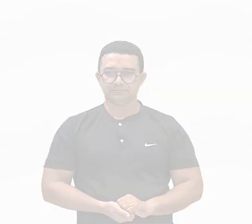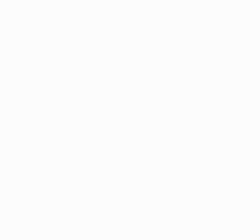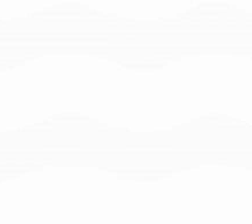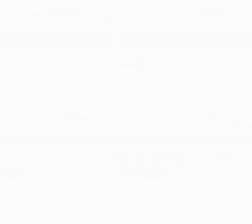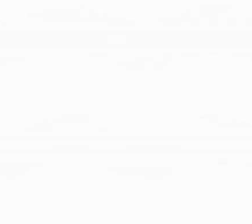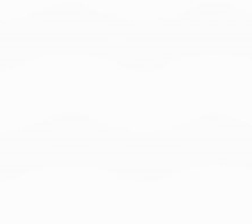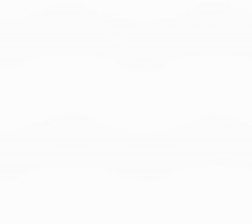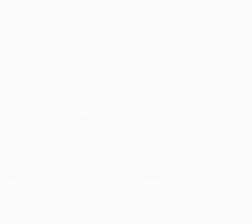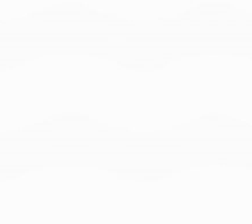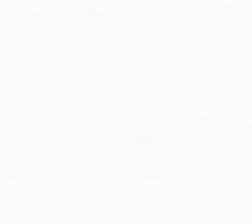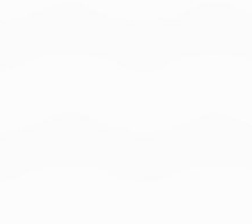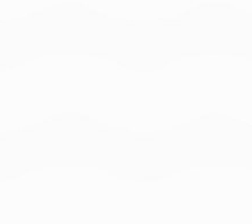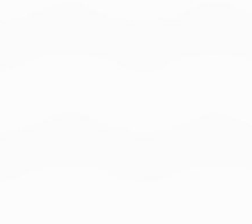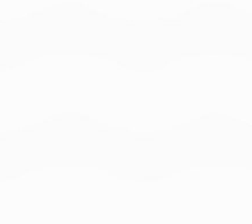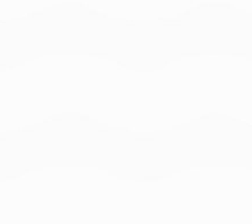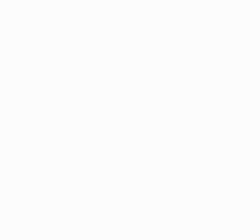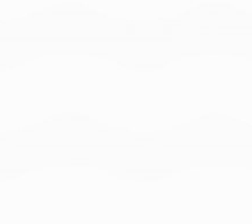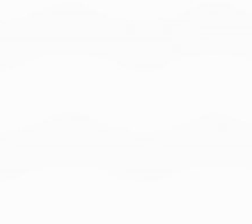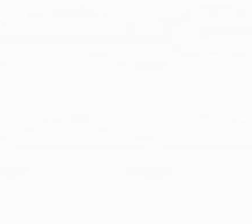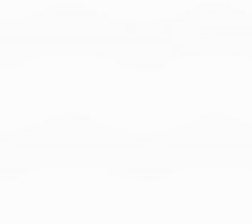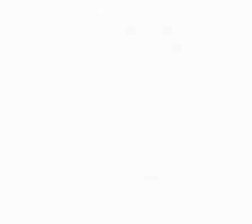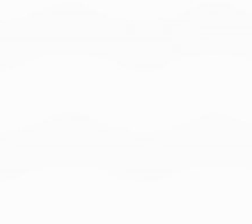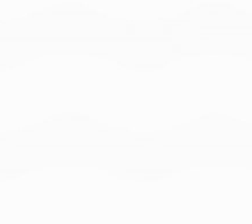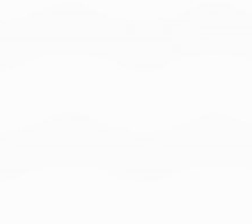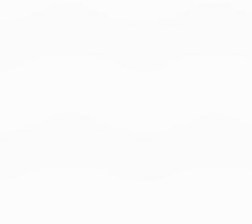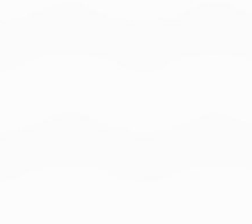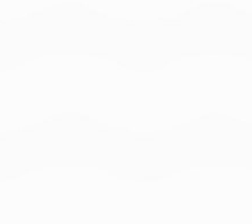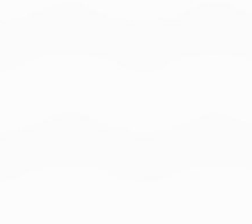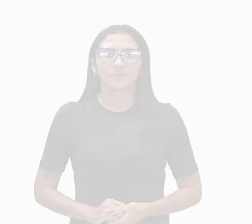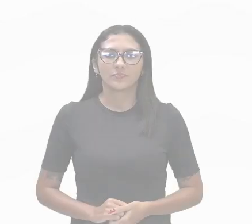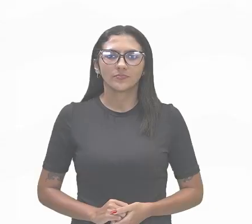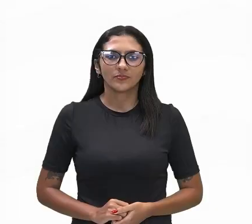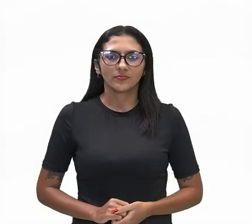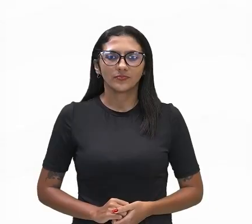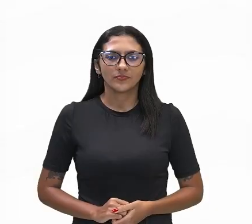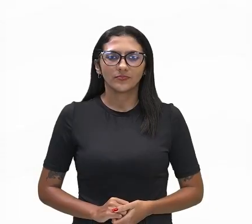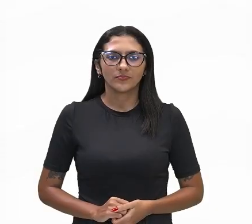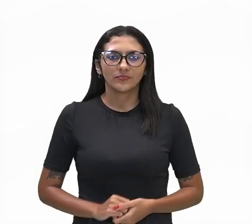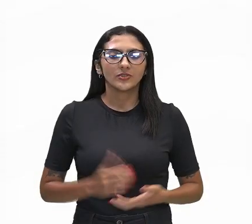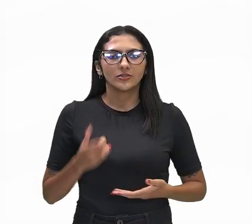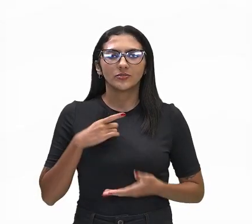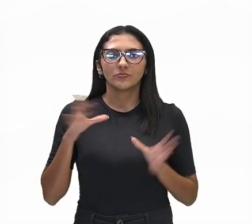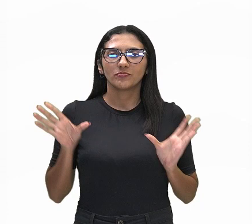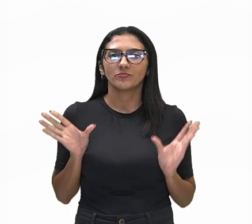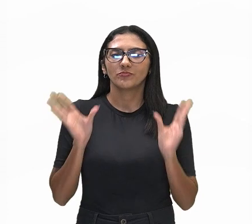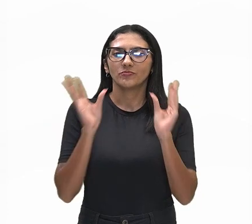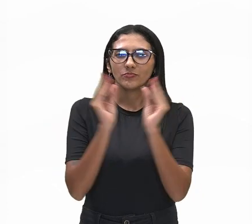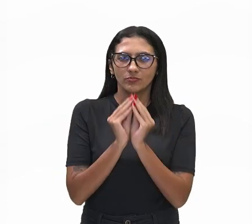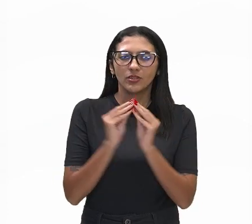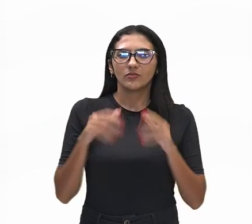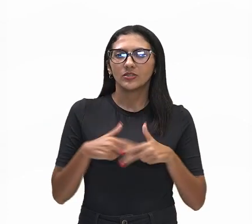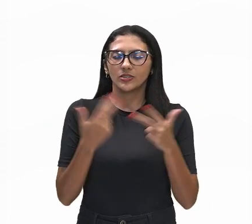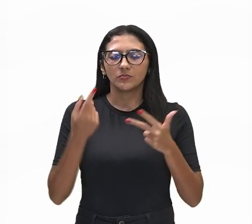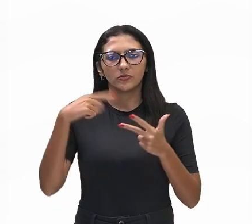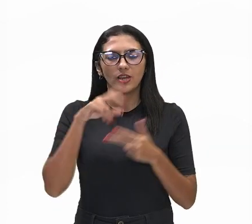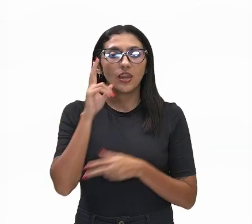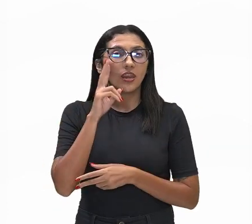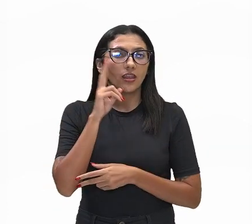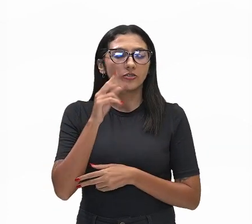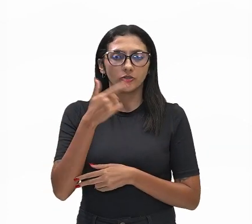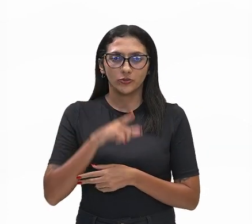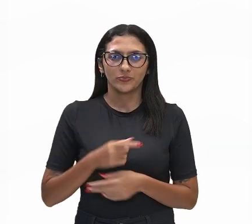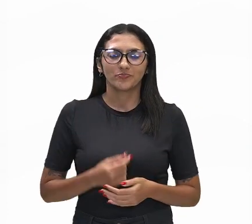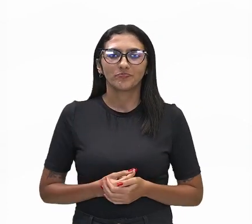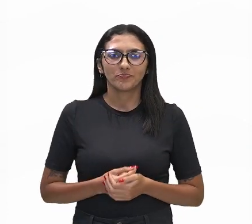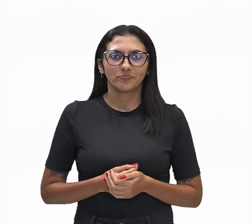tá certo, gente? Aí foi um breve, né, que nós estudamos sobre as etnias para vocês relembrarem. Mas não paramos